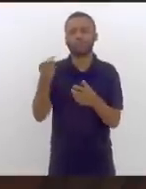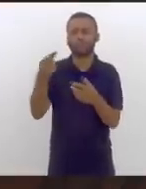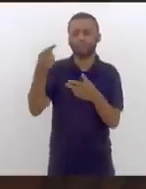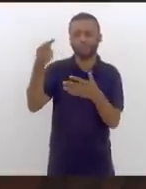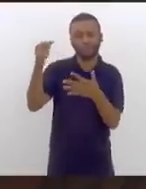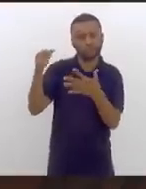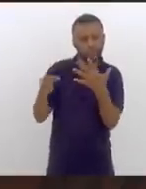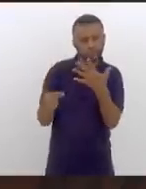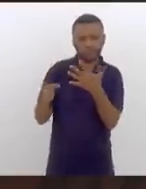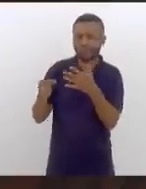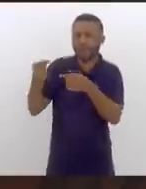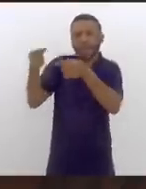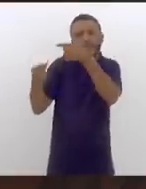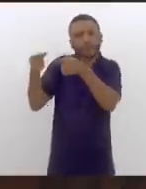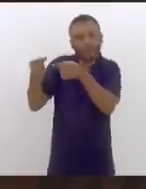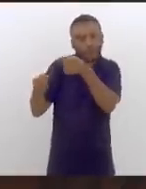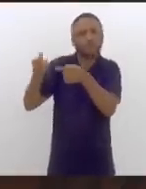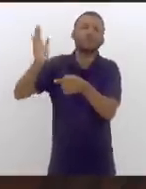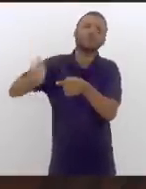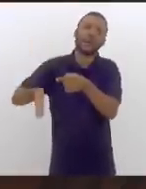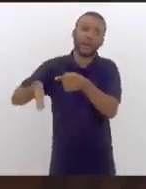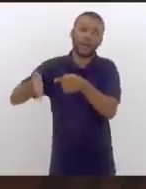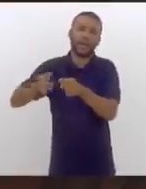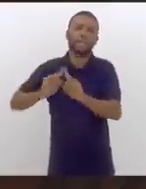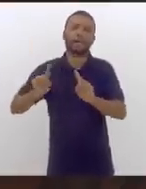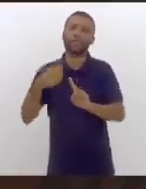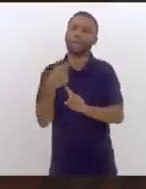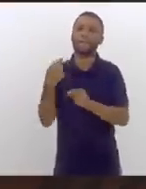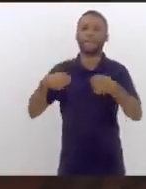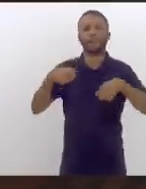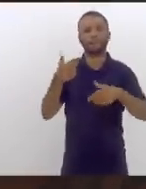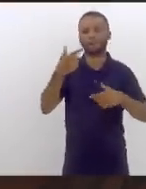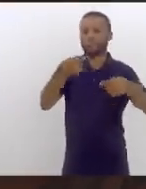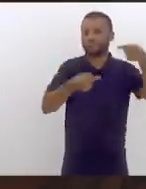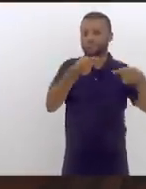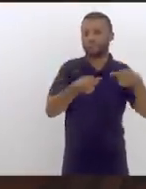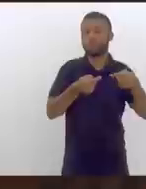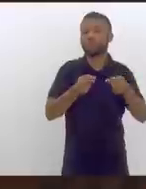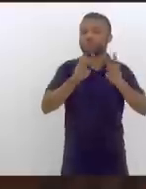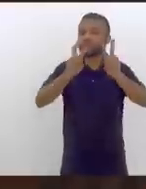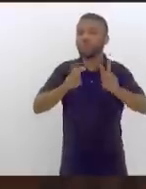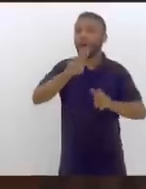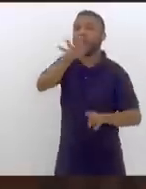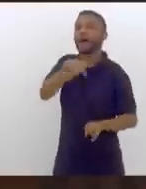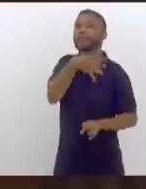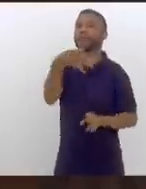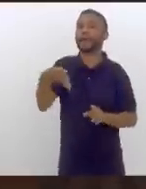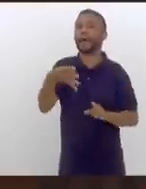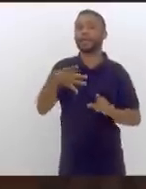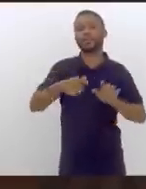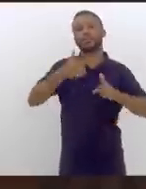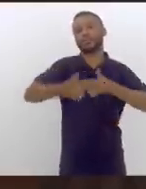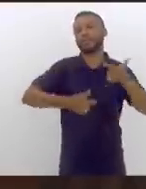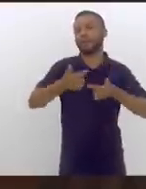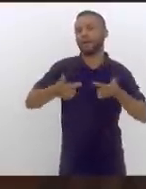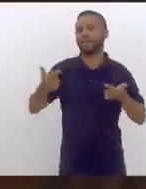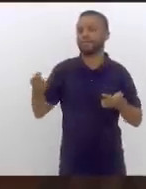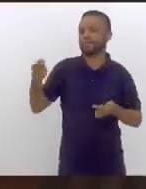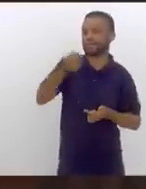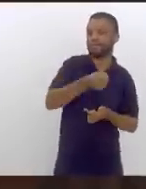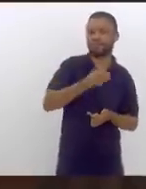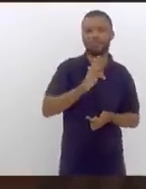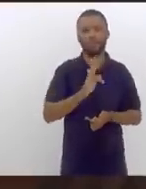debatemos aqui Mas precisamos de debater mais ainda mas nós vamos falar sobre a escala da PMERJ que a imprescindível falar sobre isso